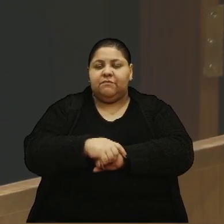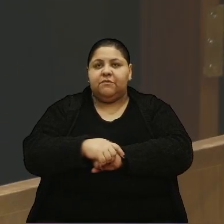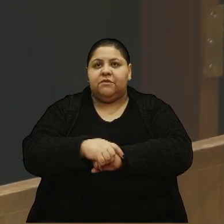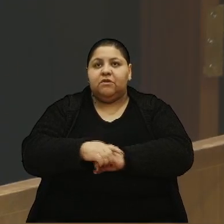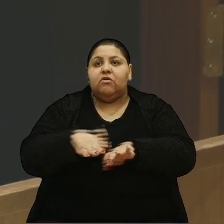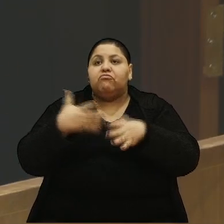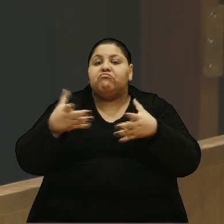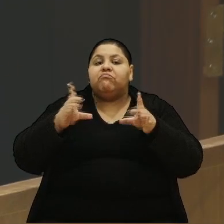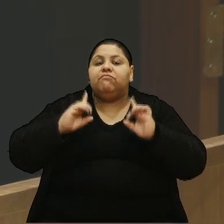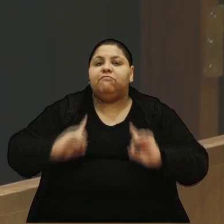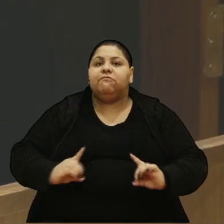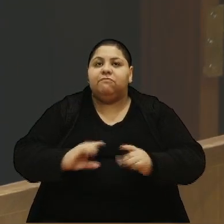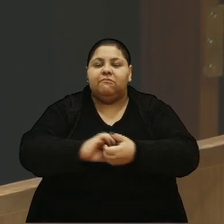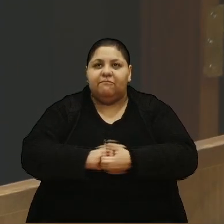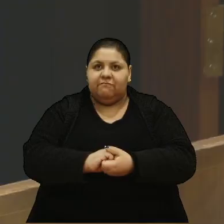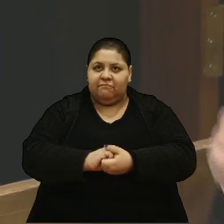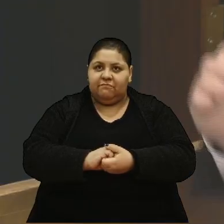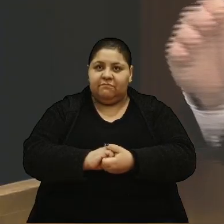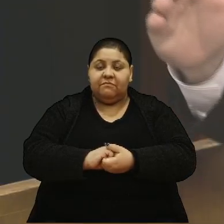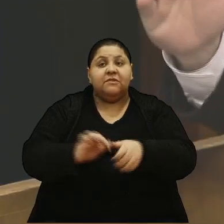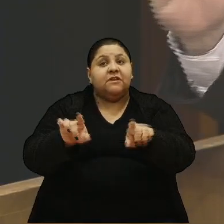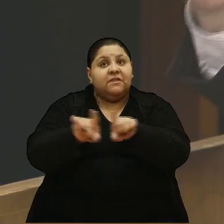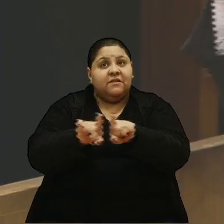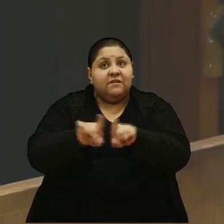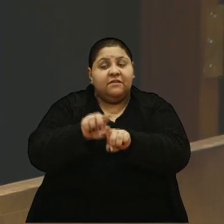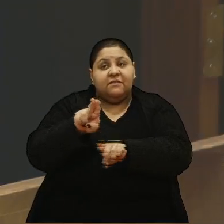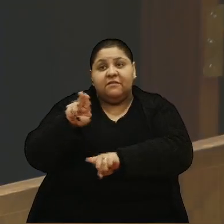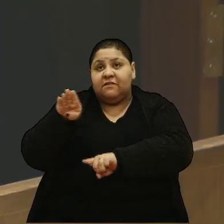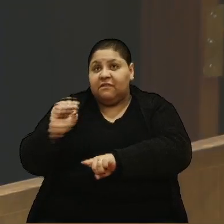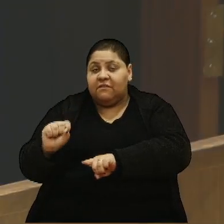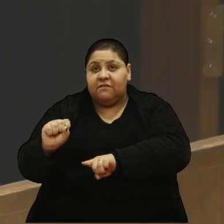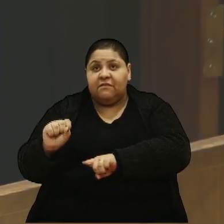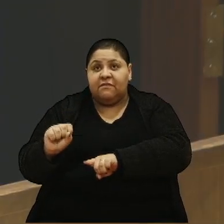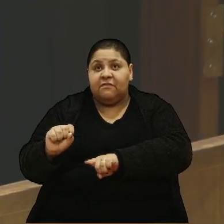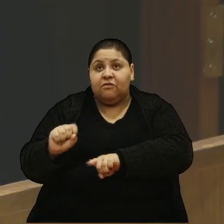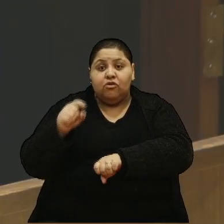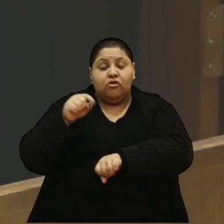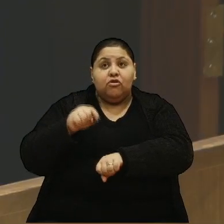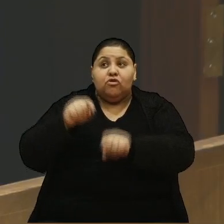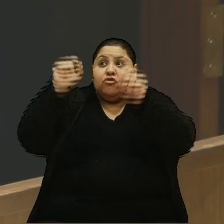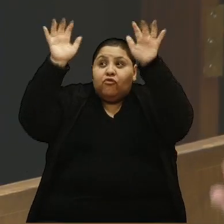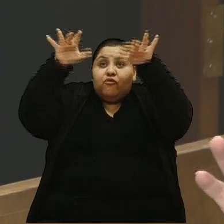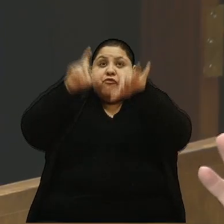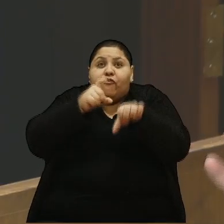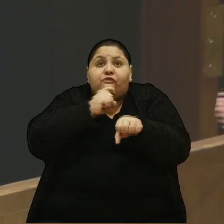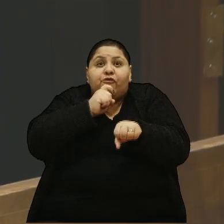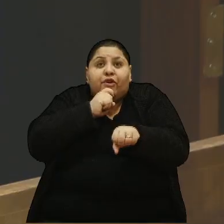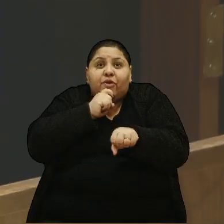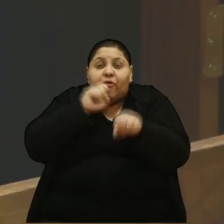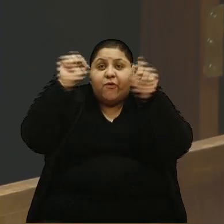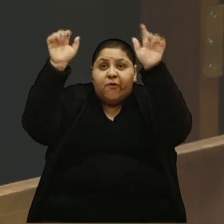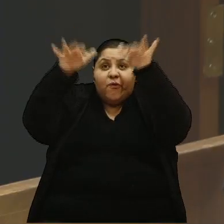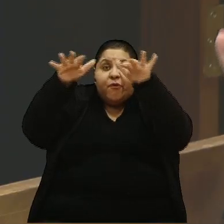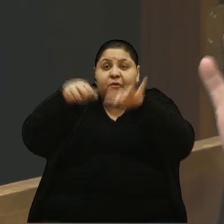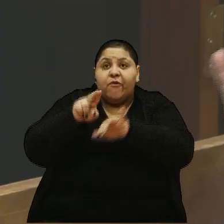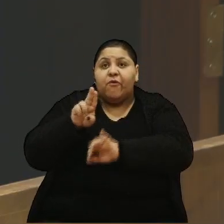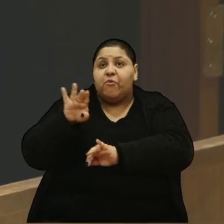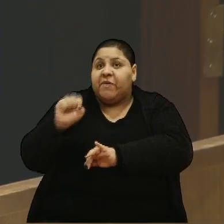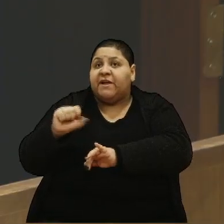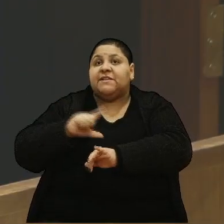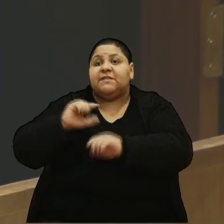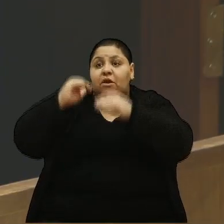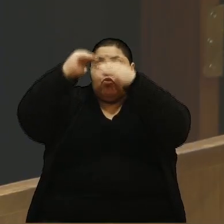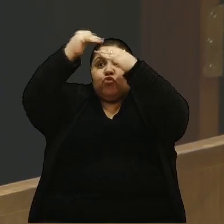a dignidade? E sem falar que tem UBS e o cara fica no tempo. Dá para contar nos dedos as UBS que tem um toldo